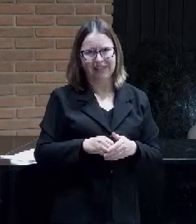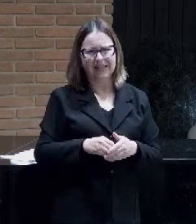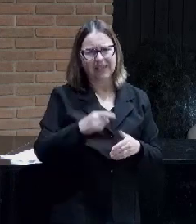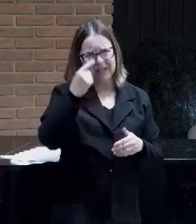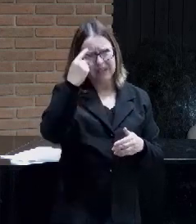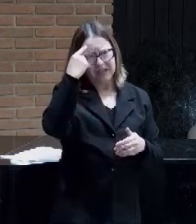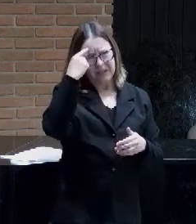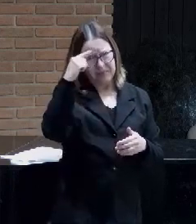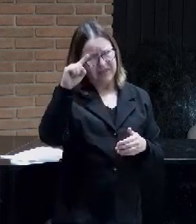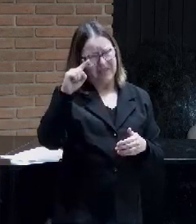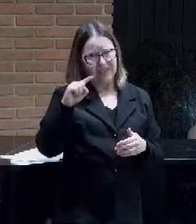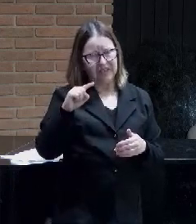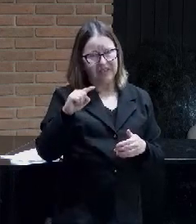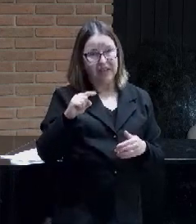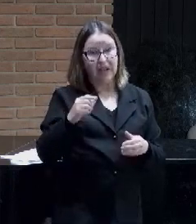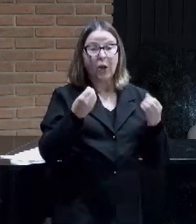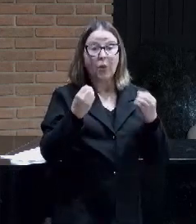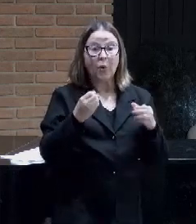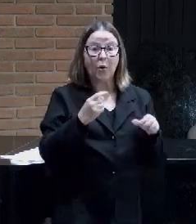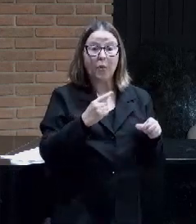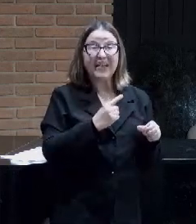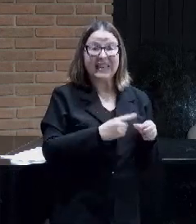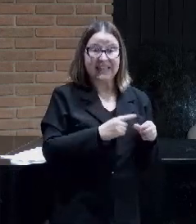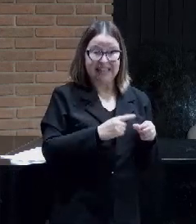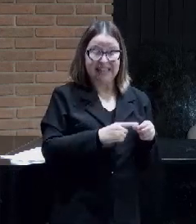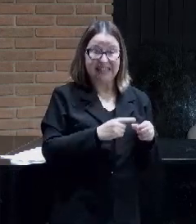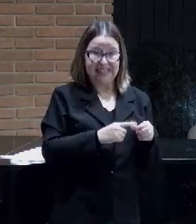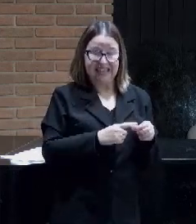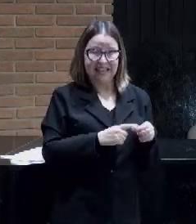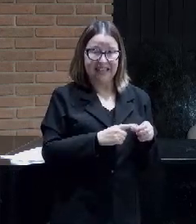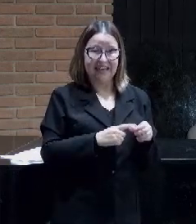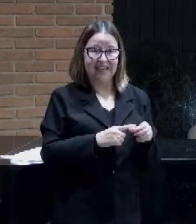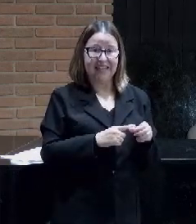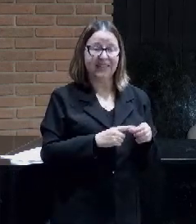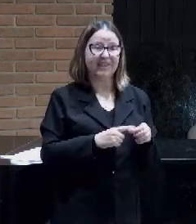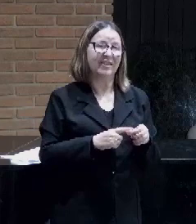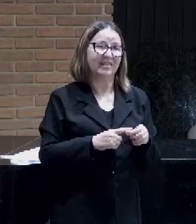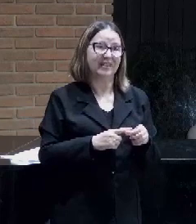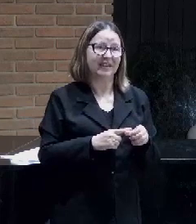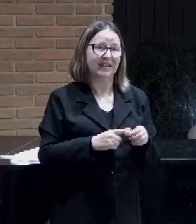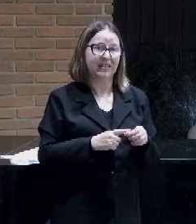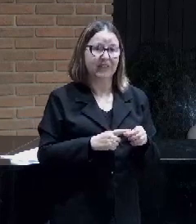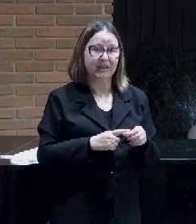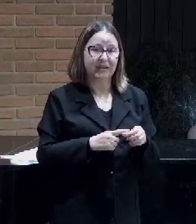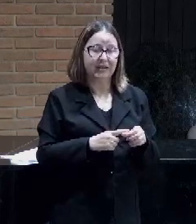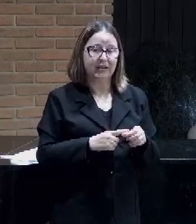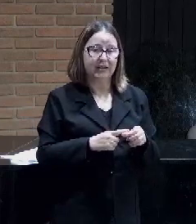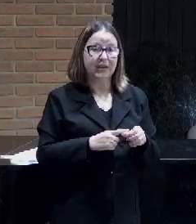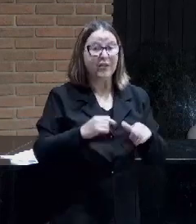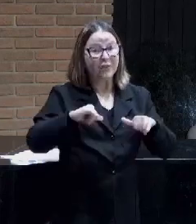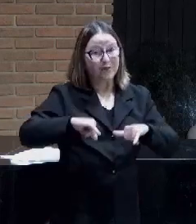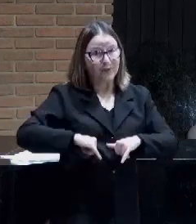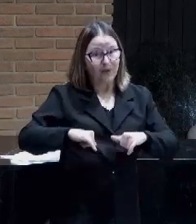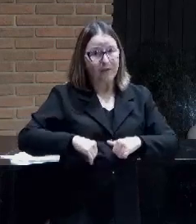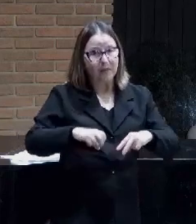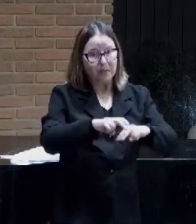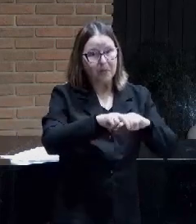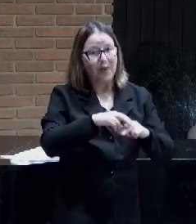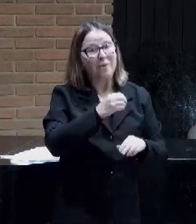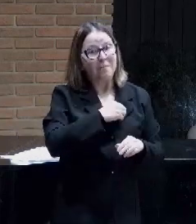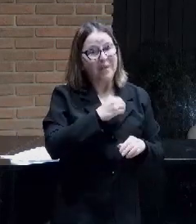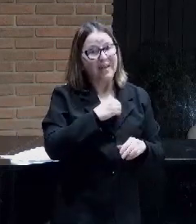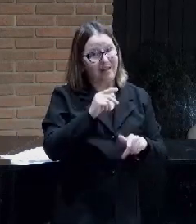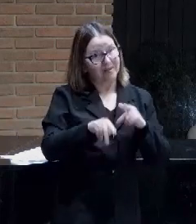pecado. Imagina como que a cidade, como que a região que as igrejas estão localizadas, como que elas sofrem por conta disso. Agora, quando nós voltamos para a época da